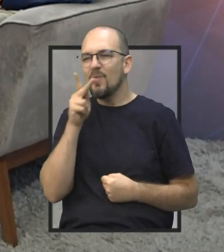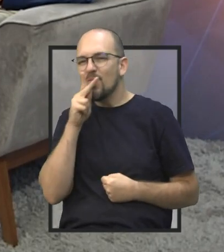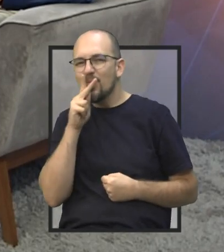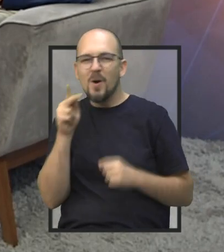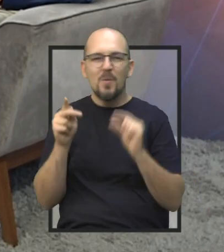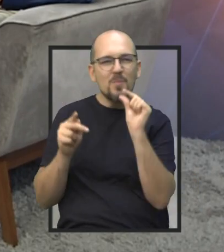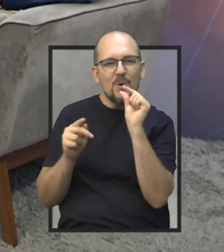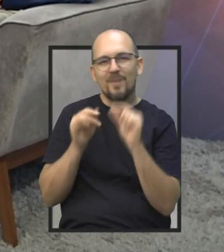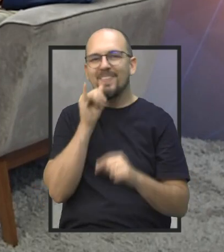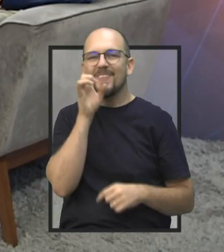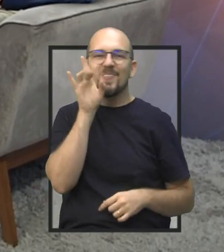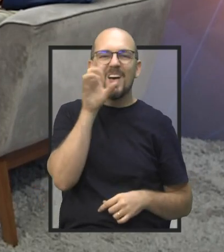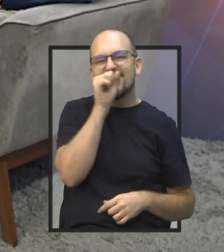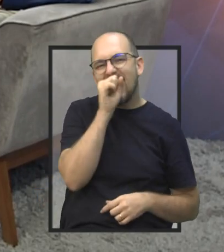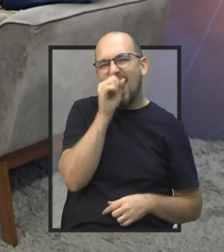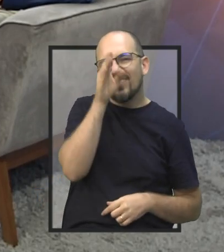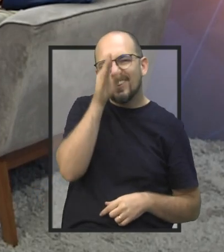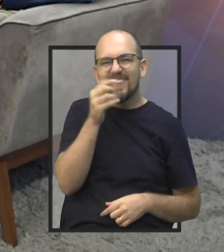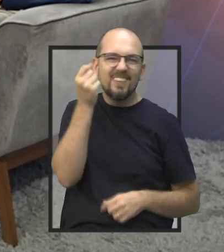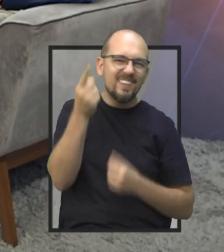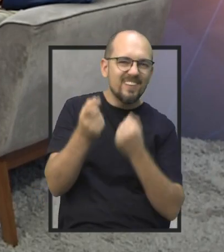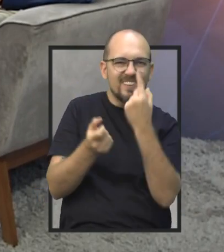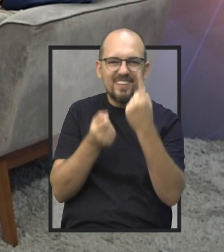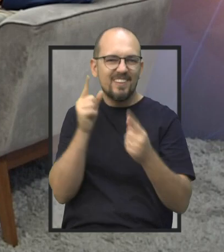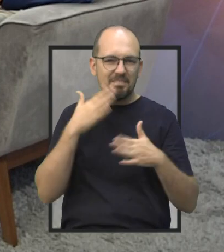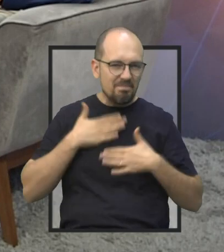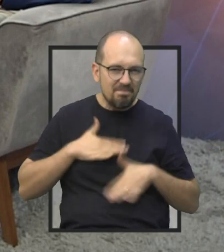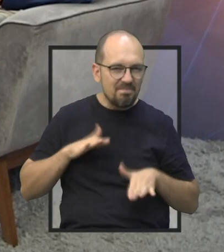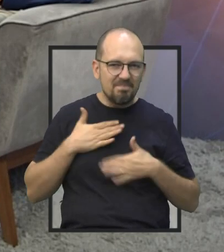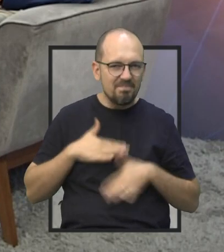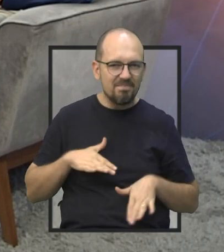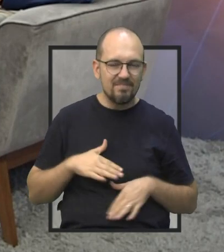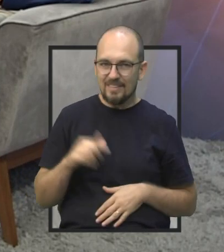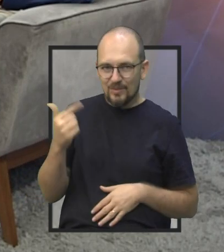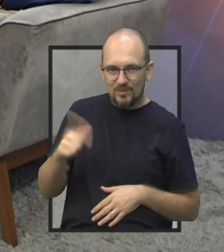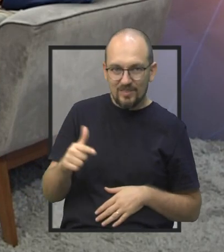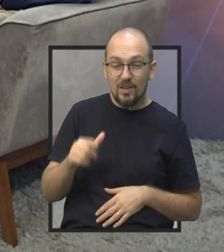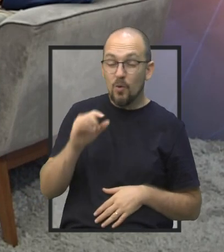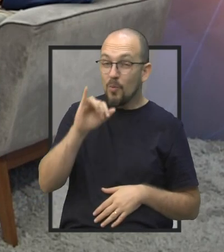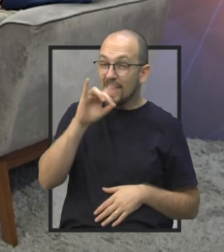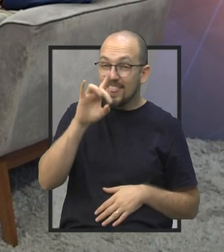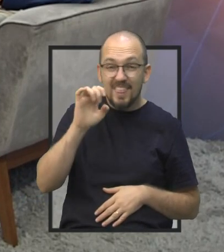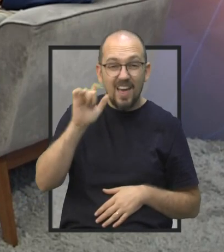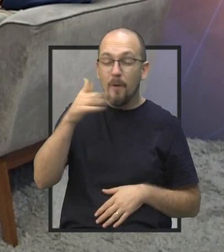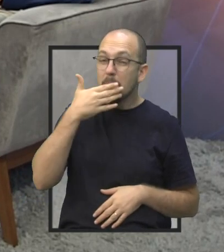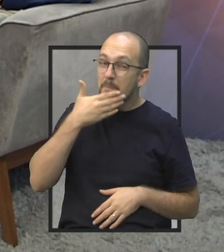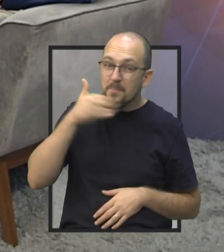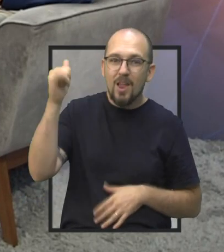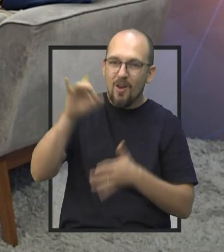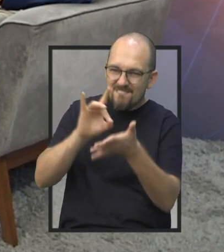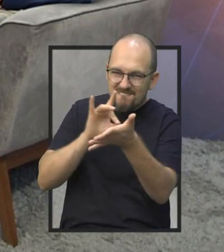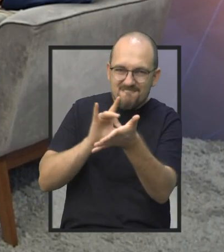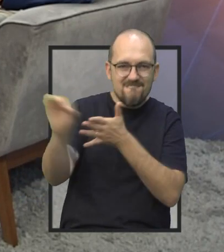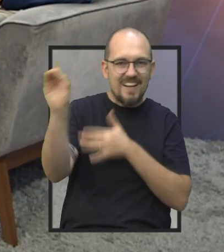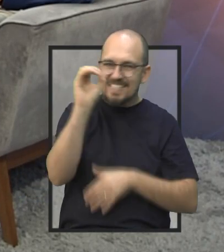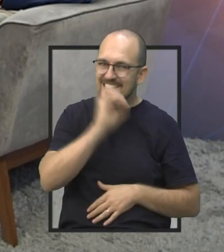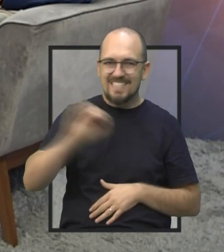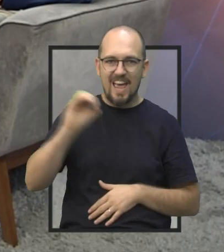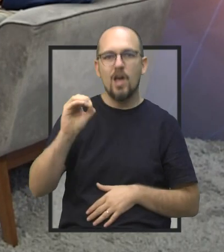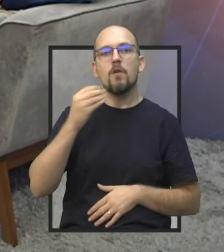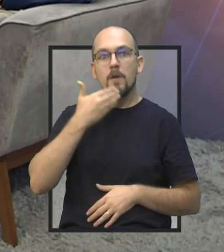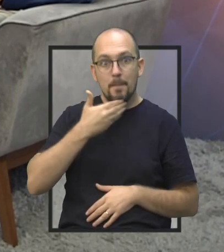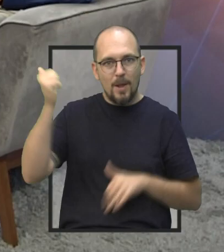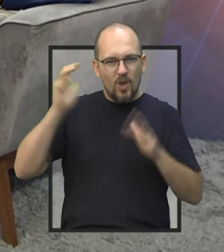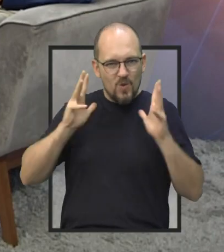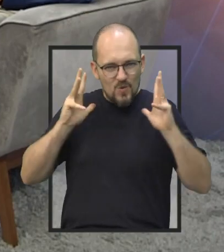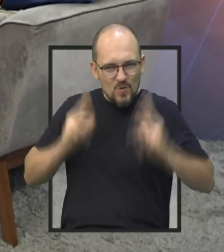fim de semana, eu bebo só de fim de semana. Não. Então o ideal é evitar e realmente, se possível, tirar esses hábitos da